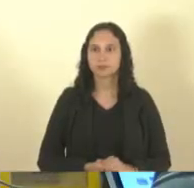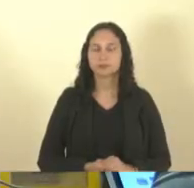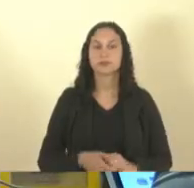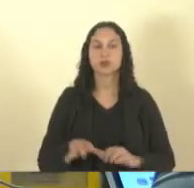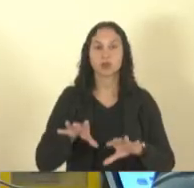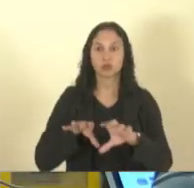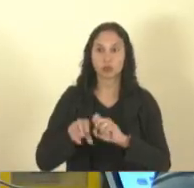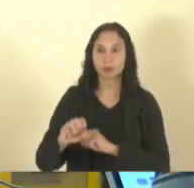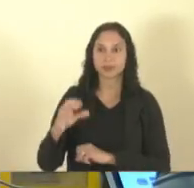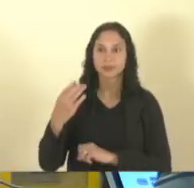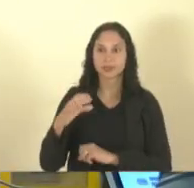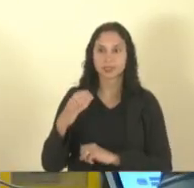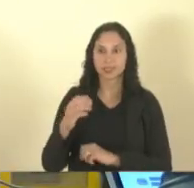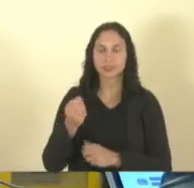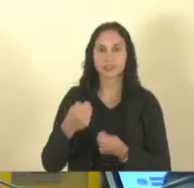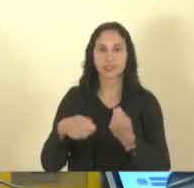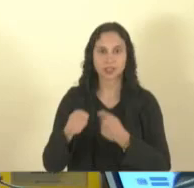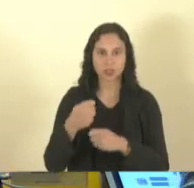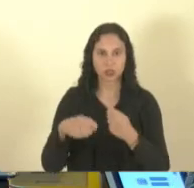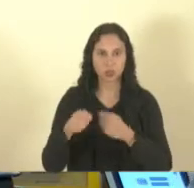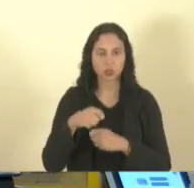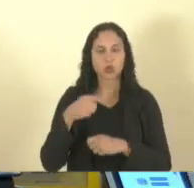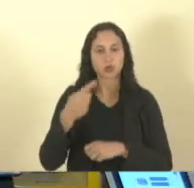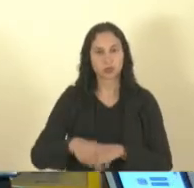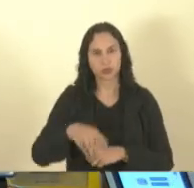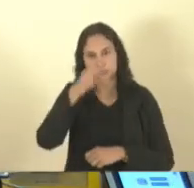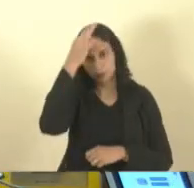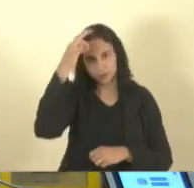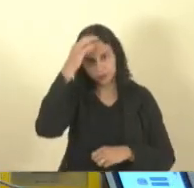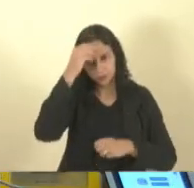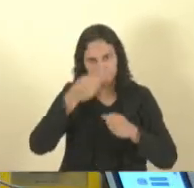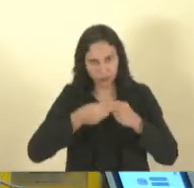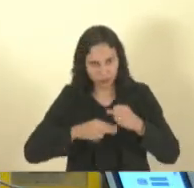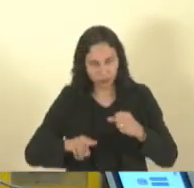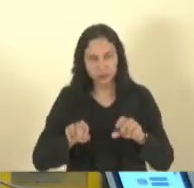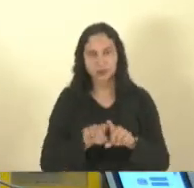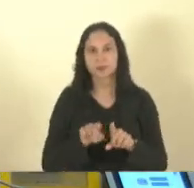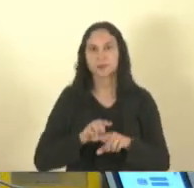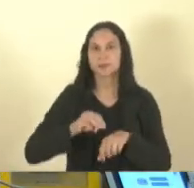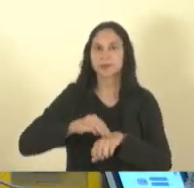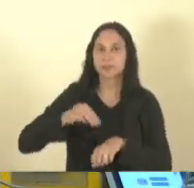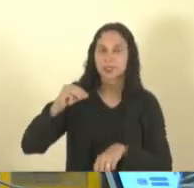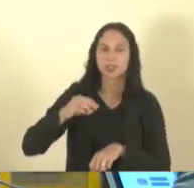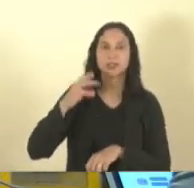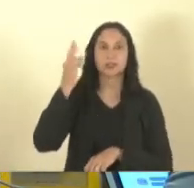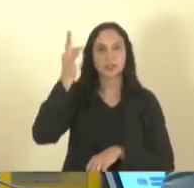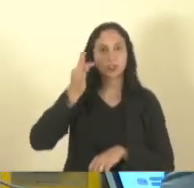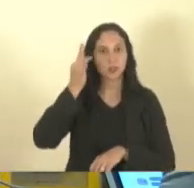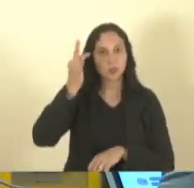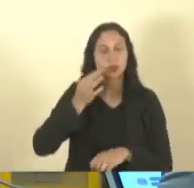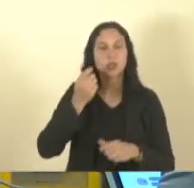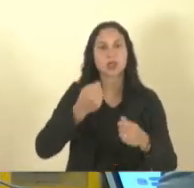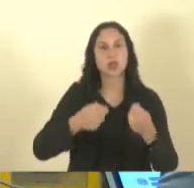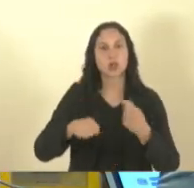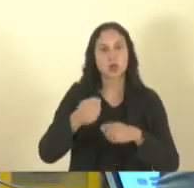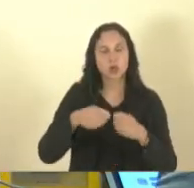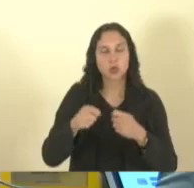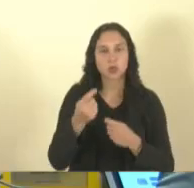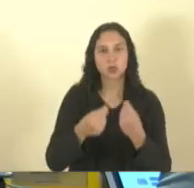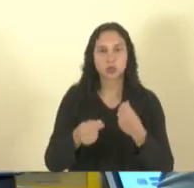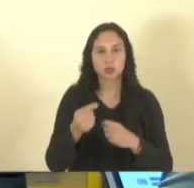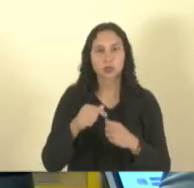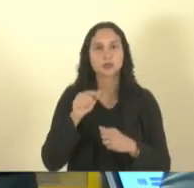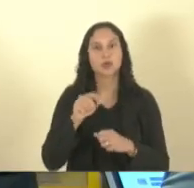Formado em Ciências Econômicas pela Universidade Federal do Espírito Santo e com mestrado em Teoria Econômica, concluído no